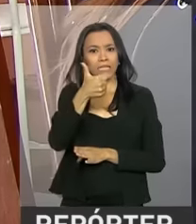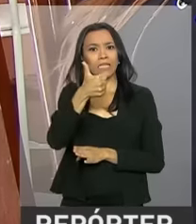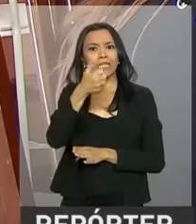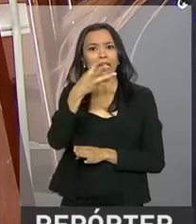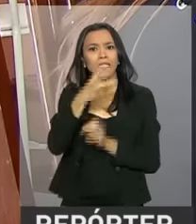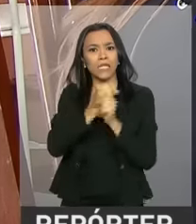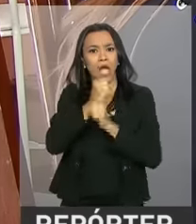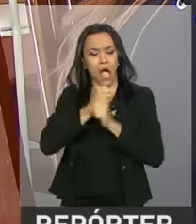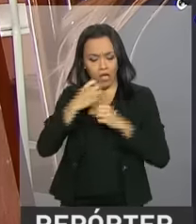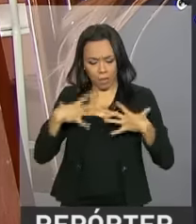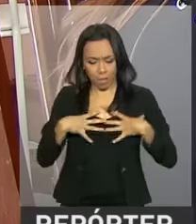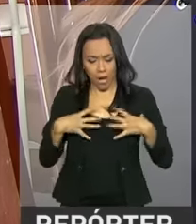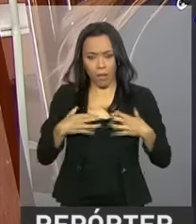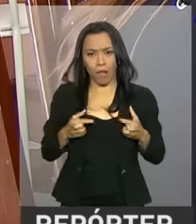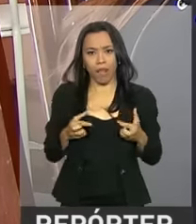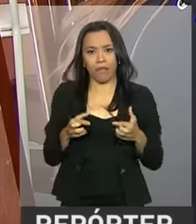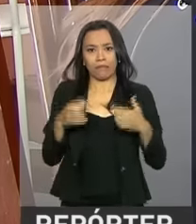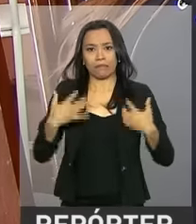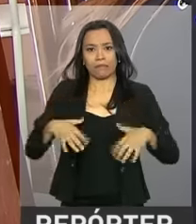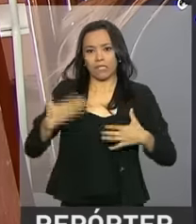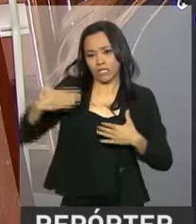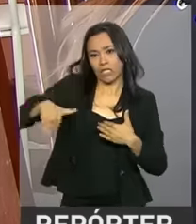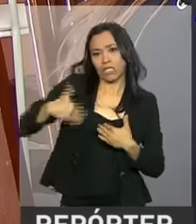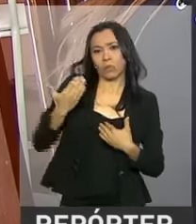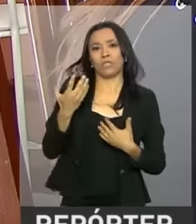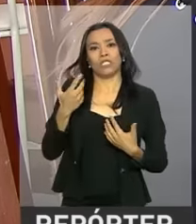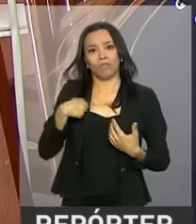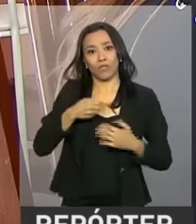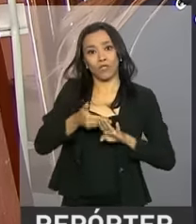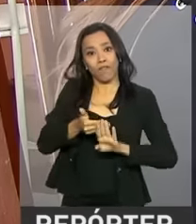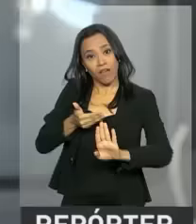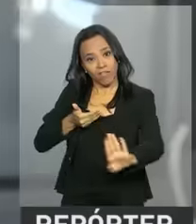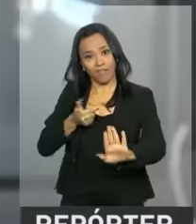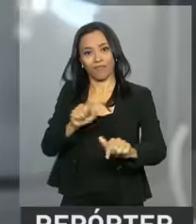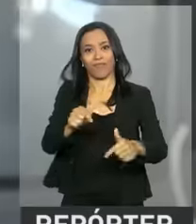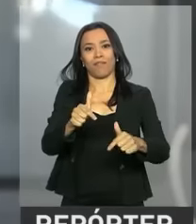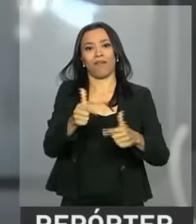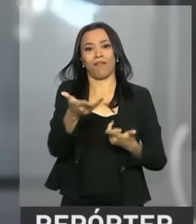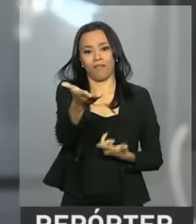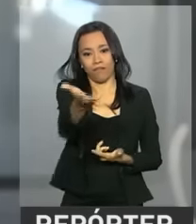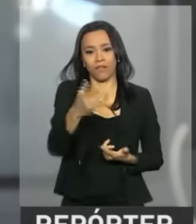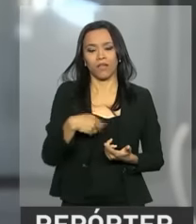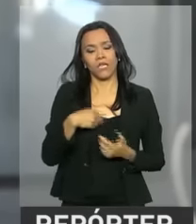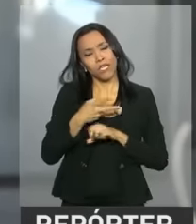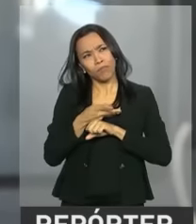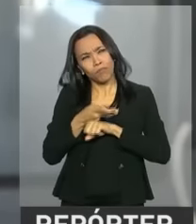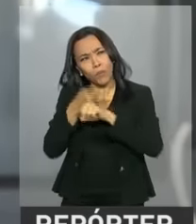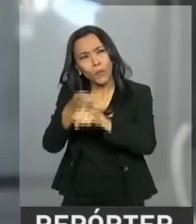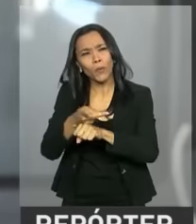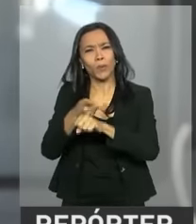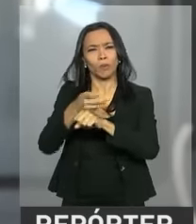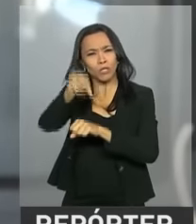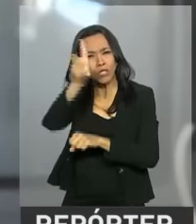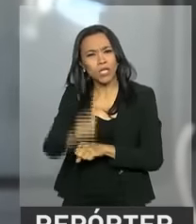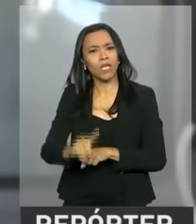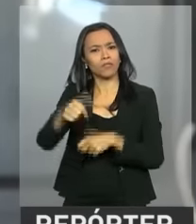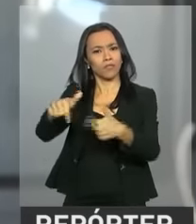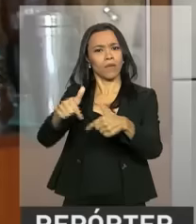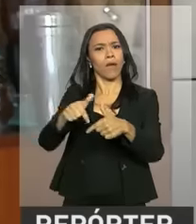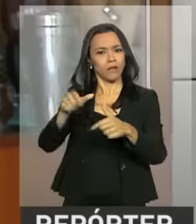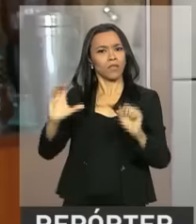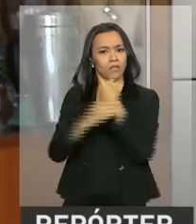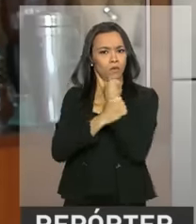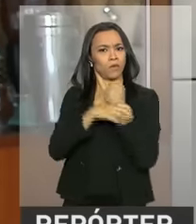tratamentos intensos e as cirurgias ela teve de se afastar do trabalho e buscou alguns direitos trabalhistas garantidos em